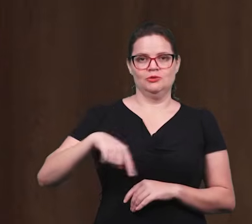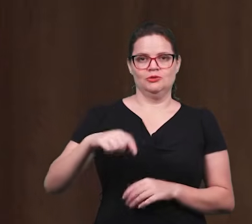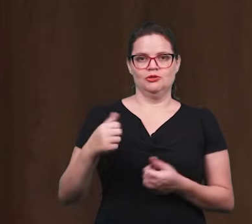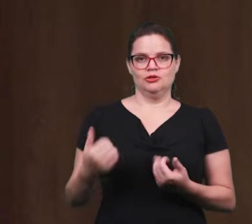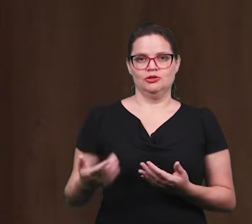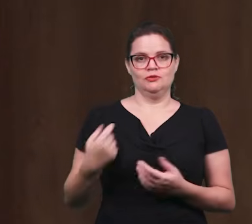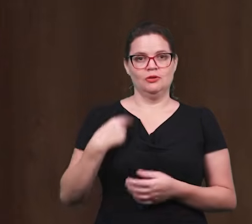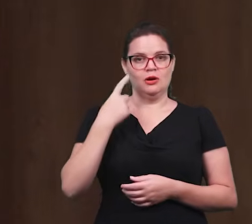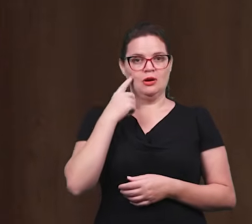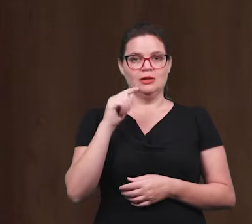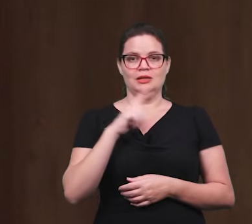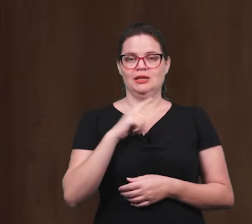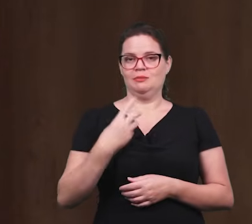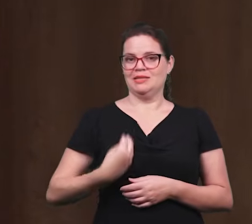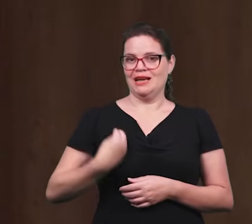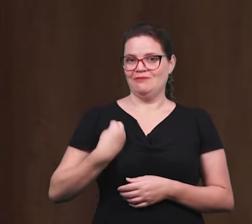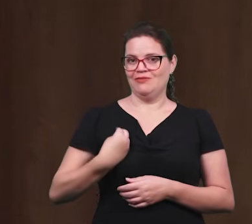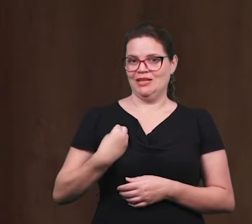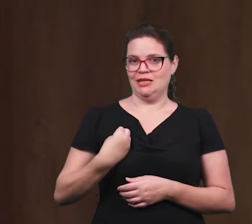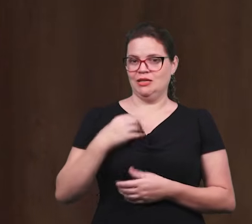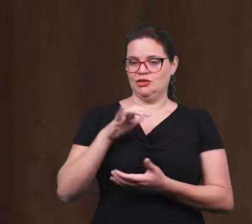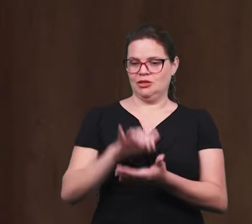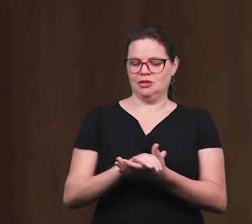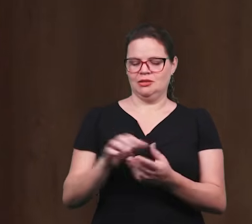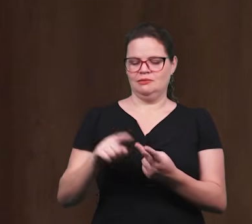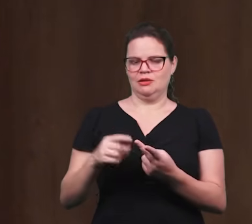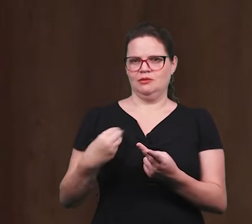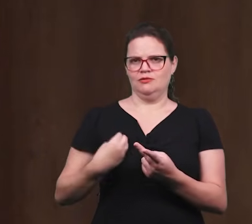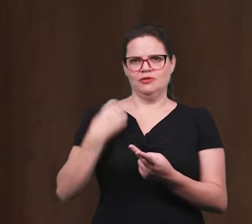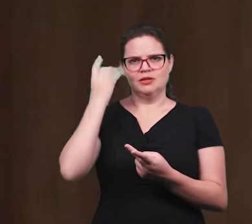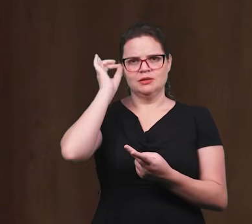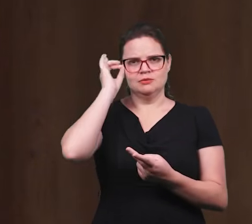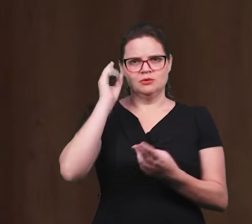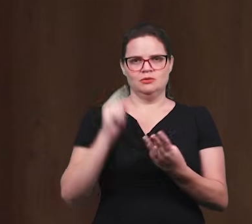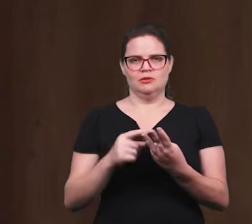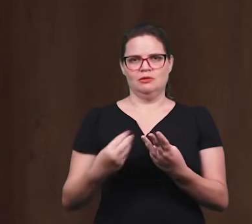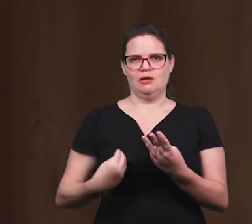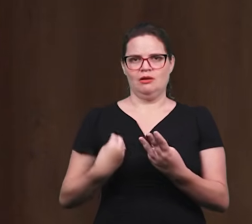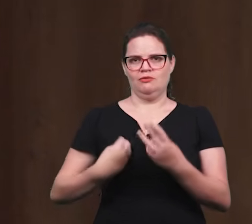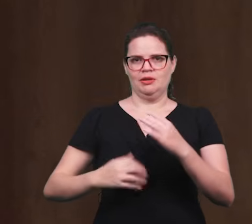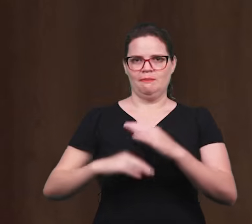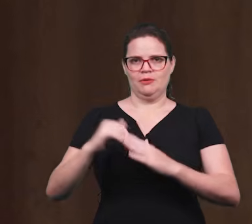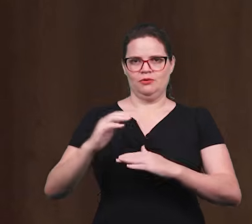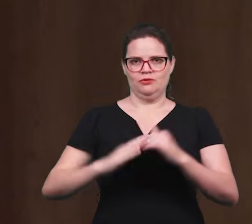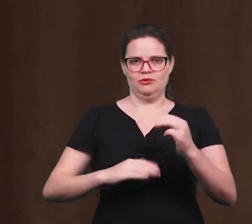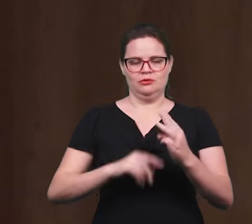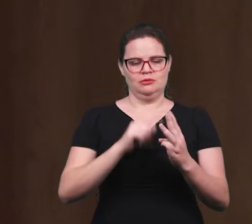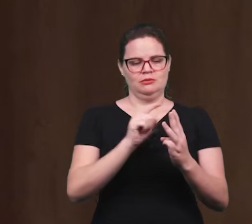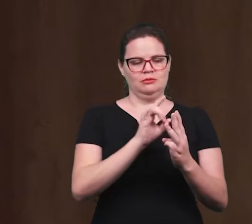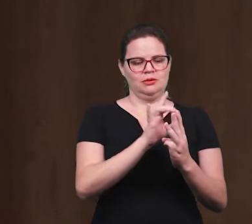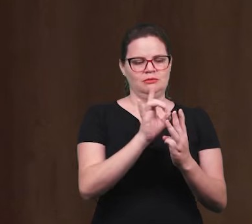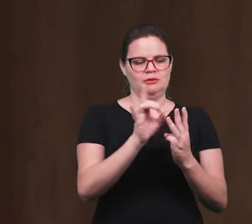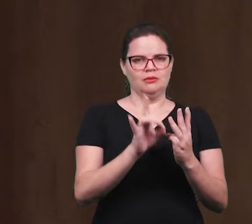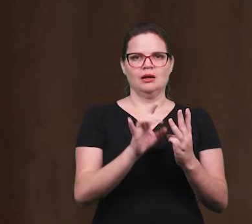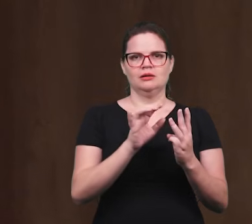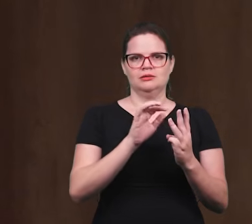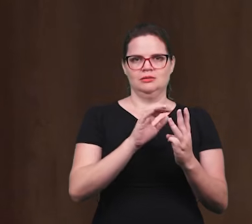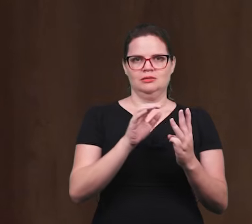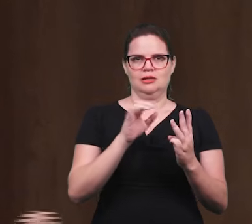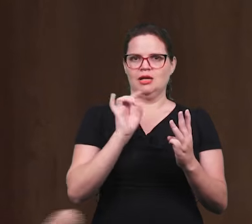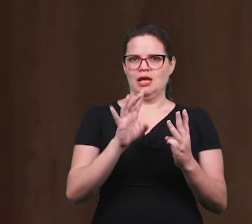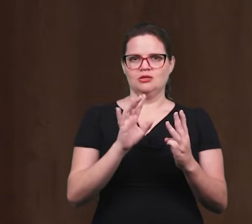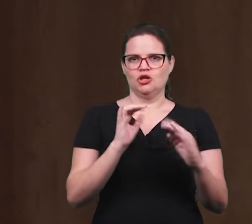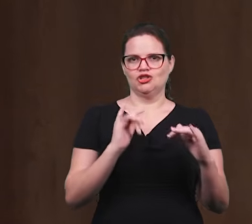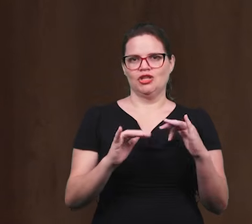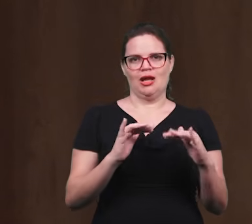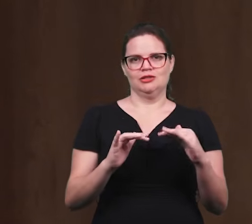vida sentimental, a vida espiritual e a vida profissional. Isso é só didática. Isso é um